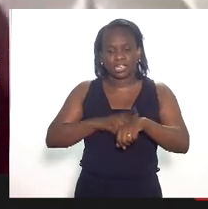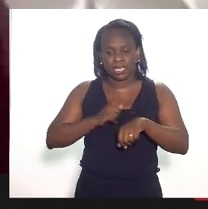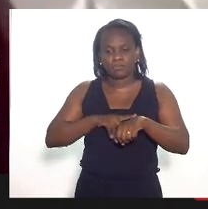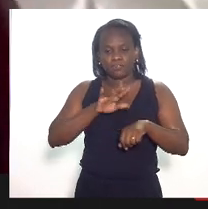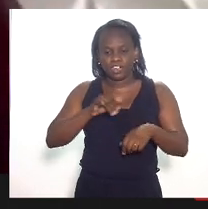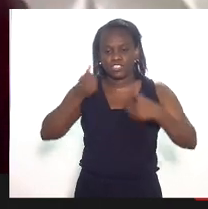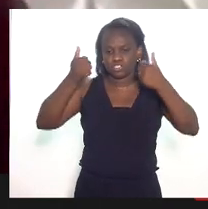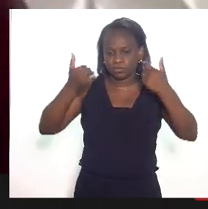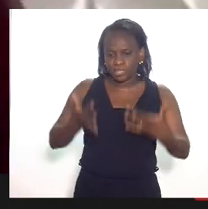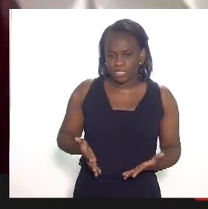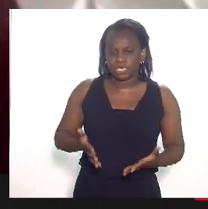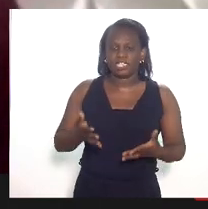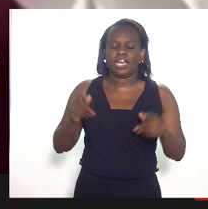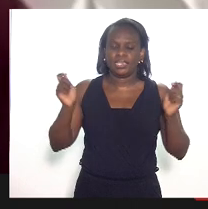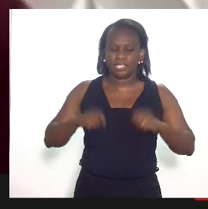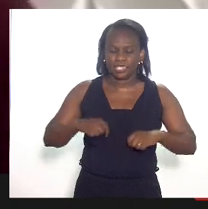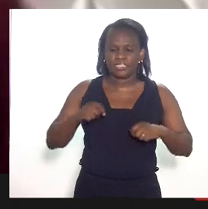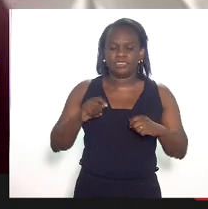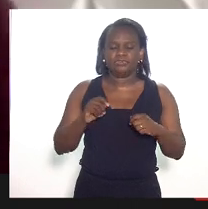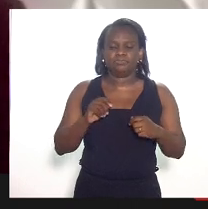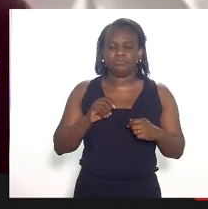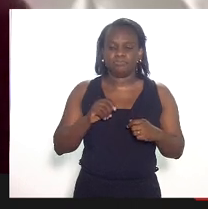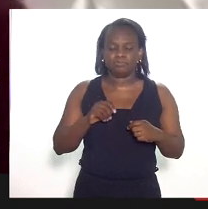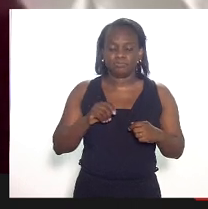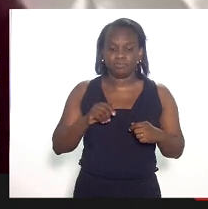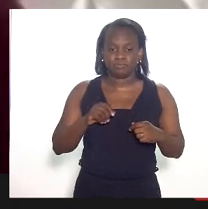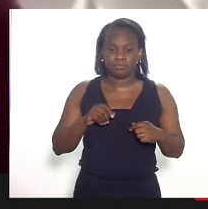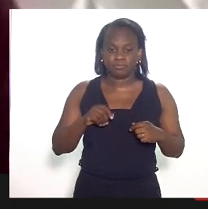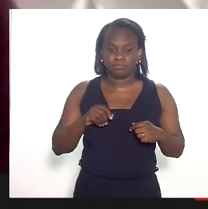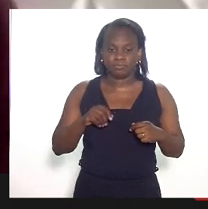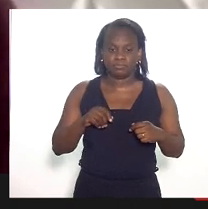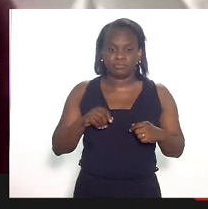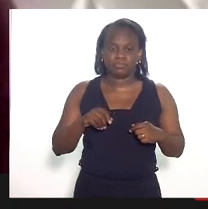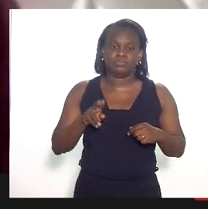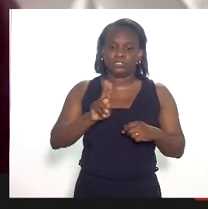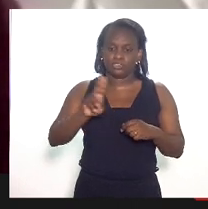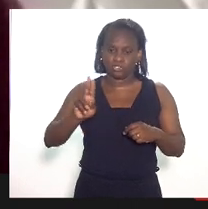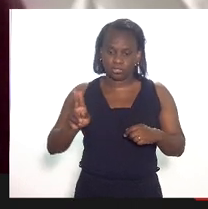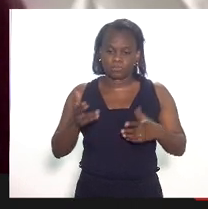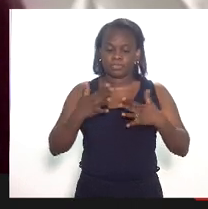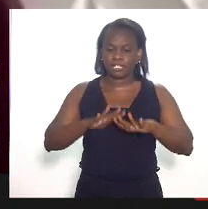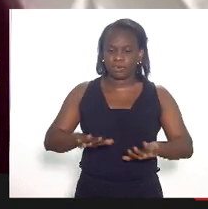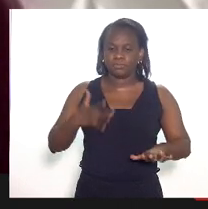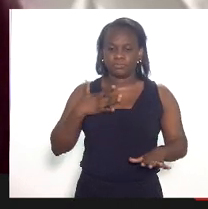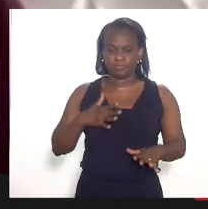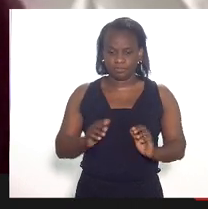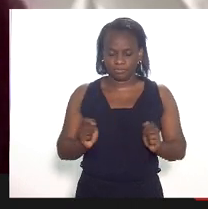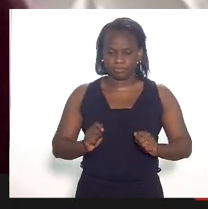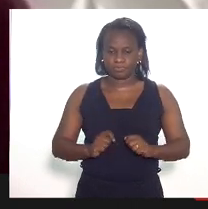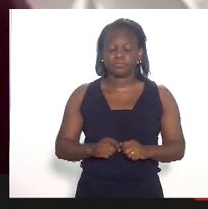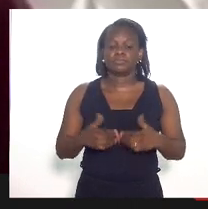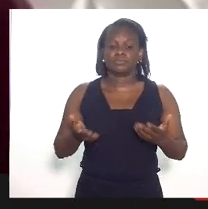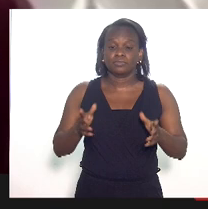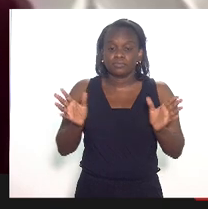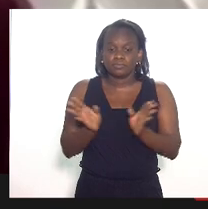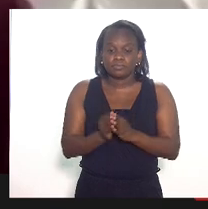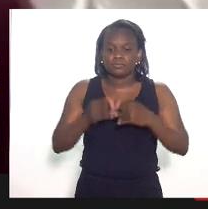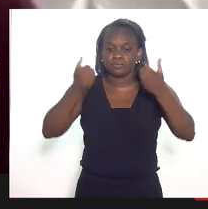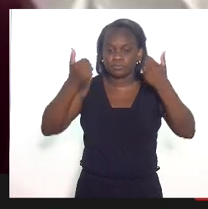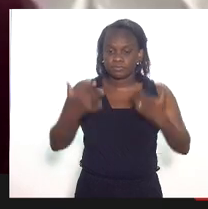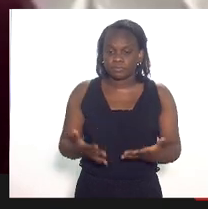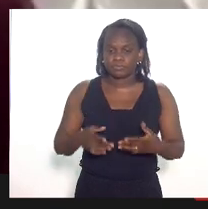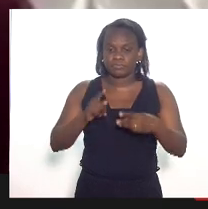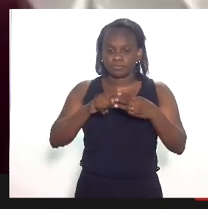fala e isso vai permitir que a gente dê celeridade à nossa audiência. Brevemente, eu queria já deixar